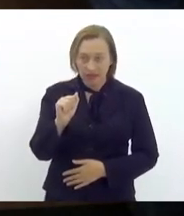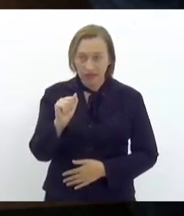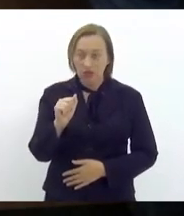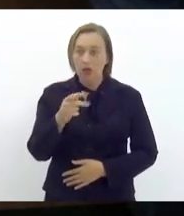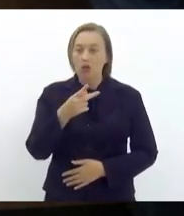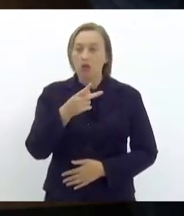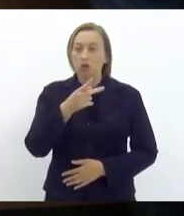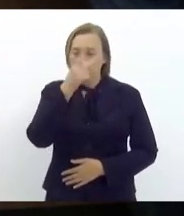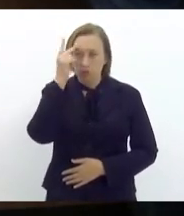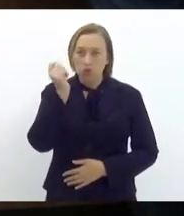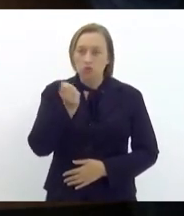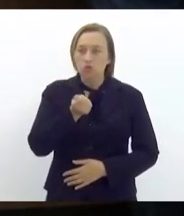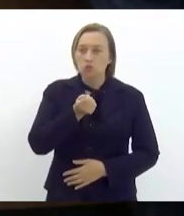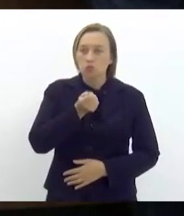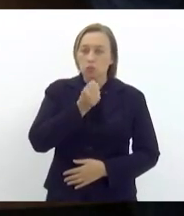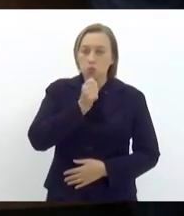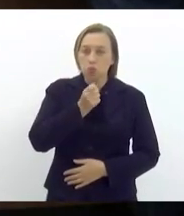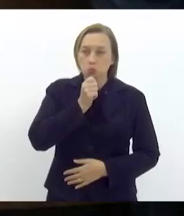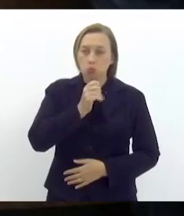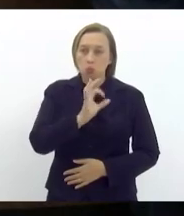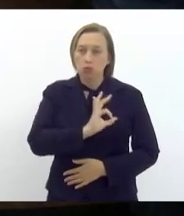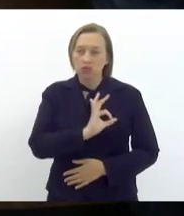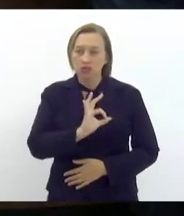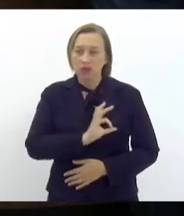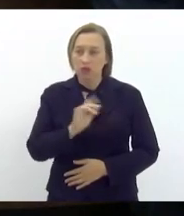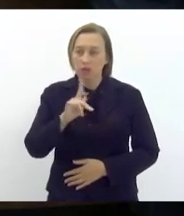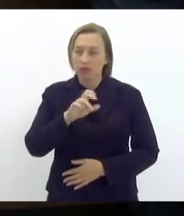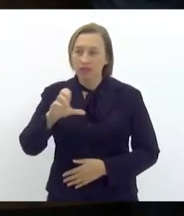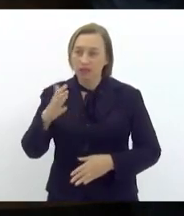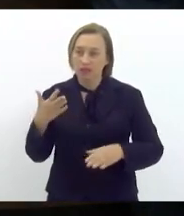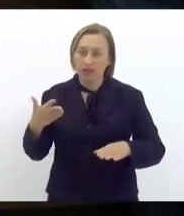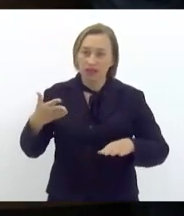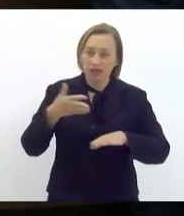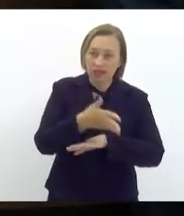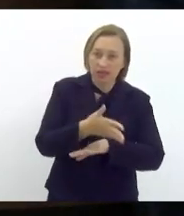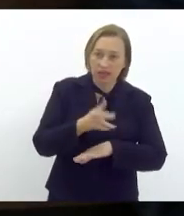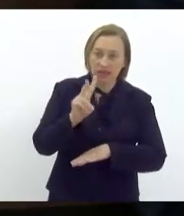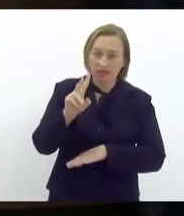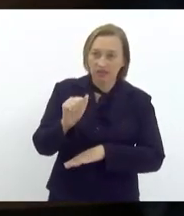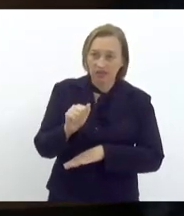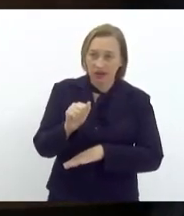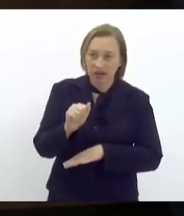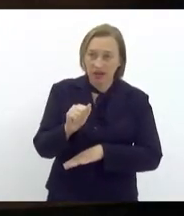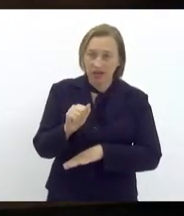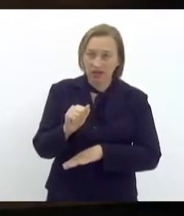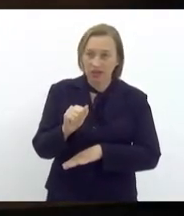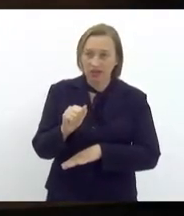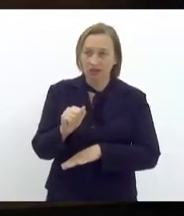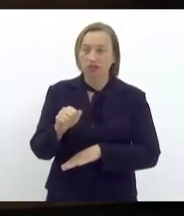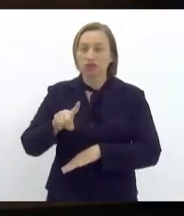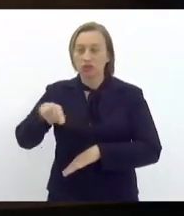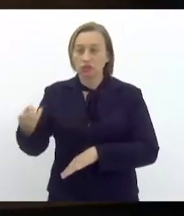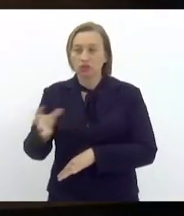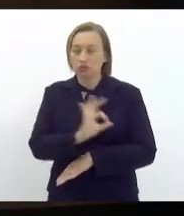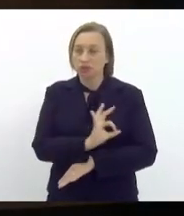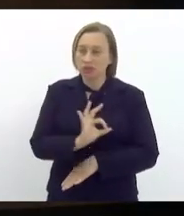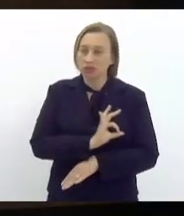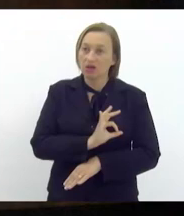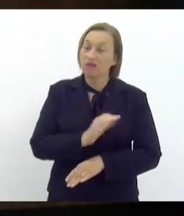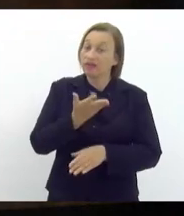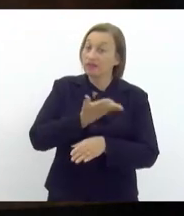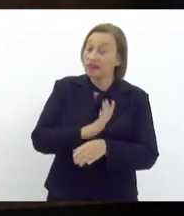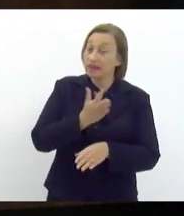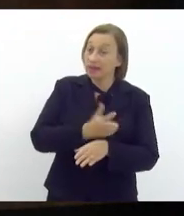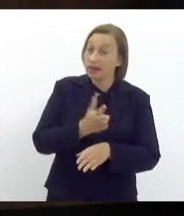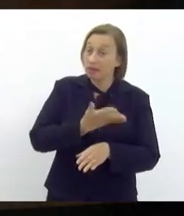policial penal vai entrar nas vagas dos policiais militares e todos vão passar por treinamento várias bases do segurança presente estão apenas com